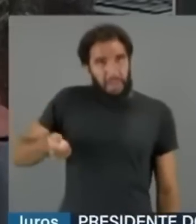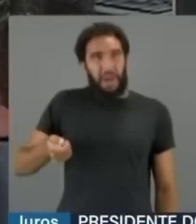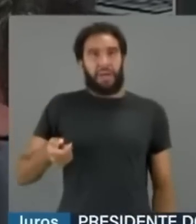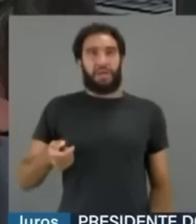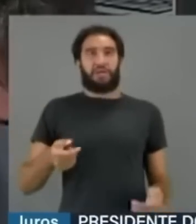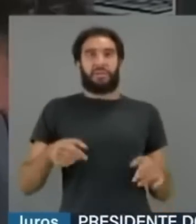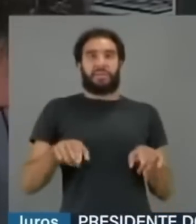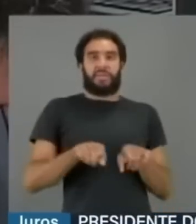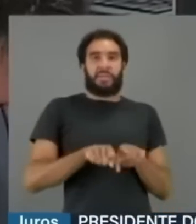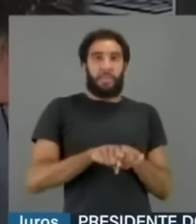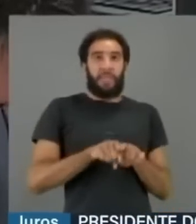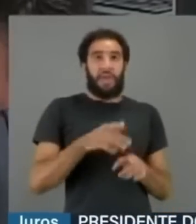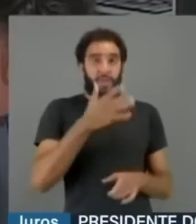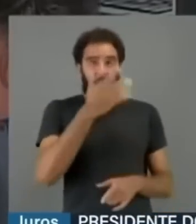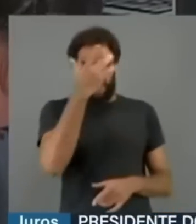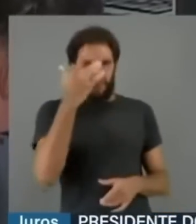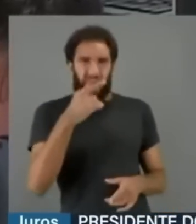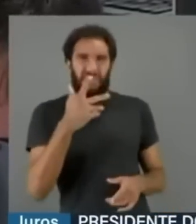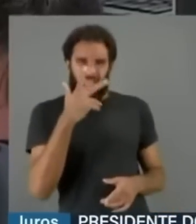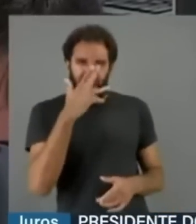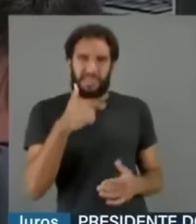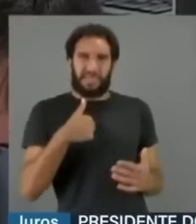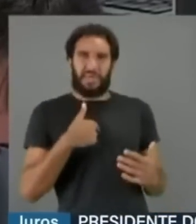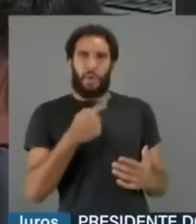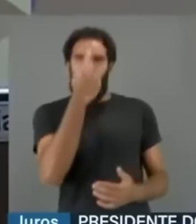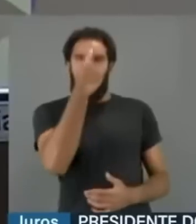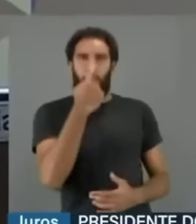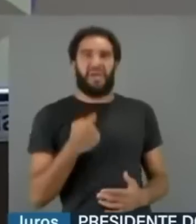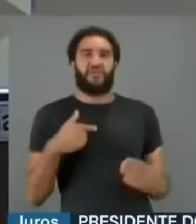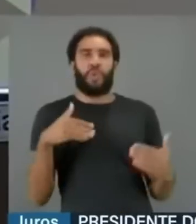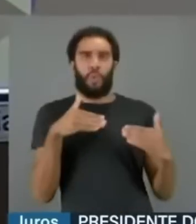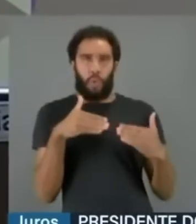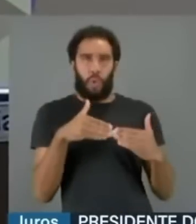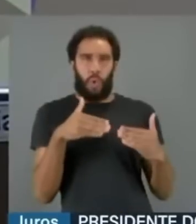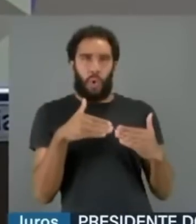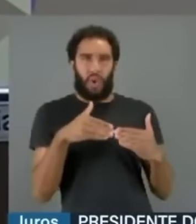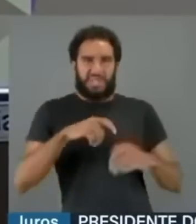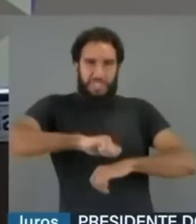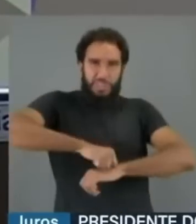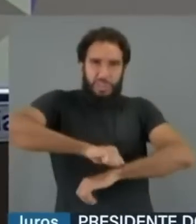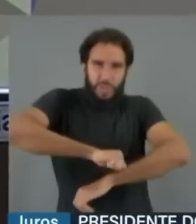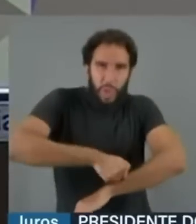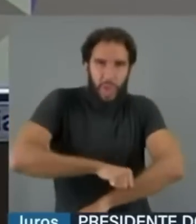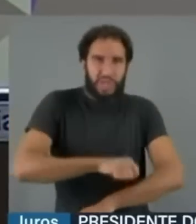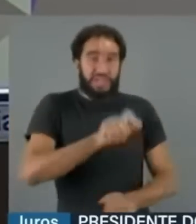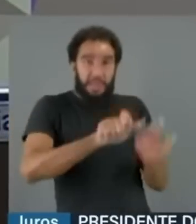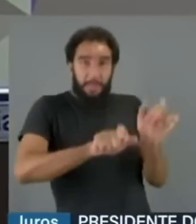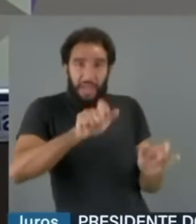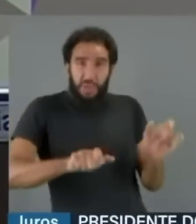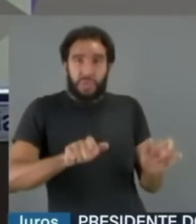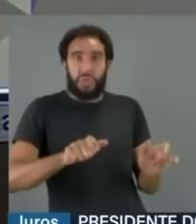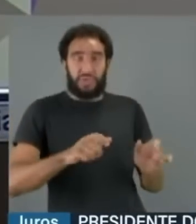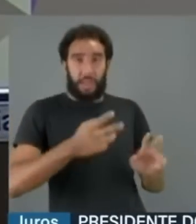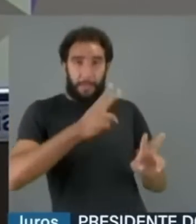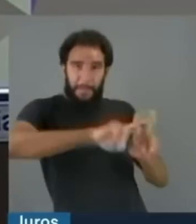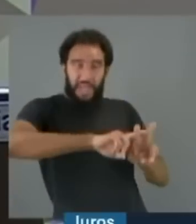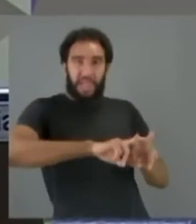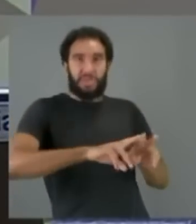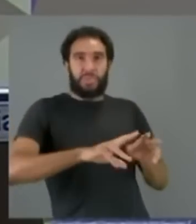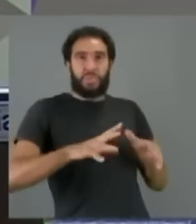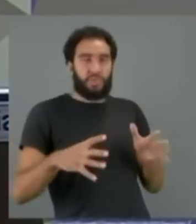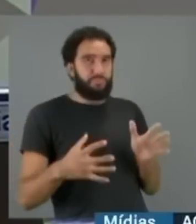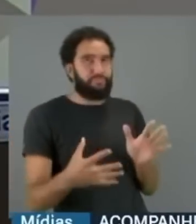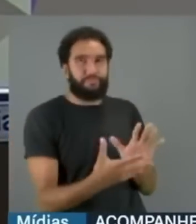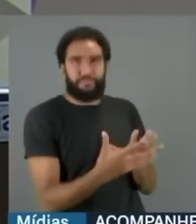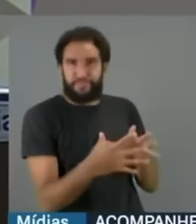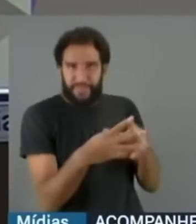presos políticos. O senhor também se perfila nessa posição de tortura, de desaparecimento de preso político, dos métodos da ditadura